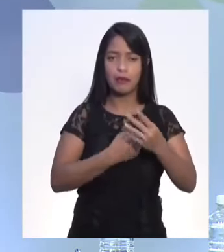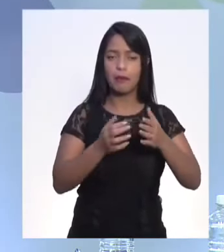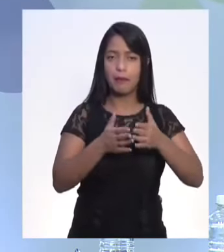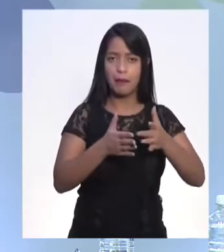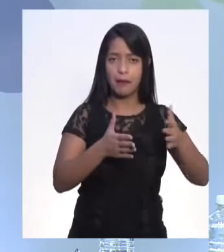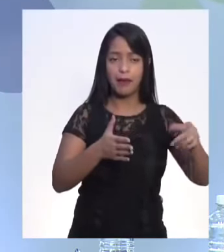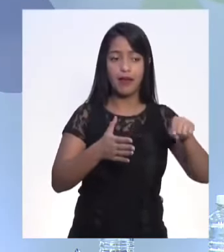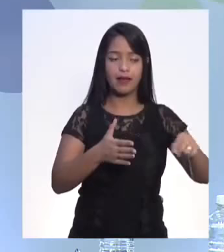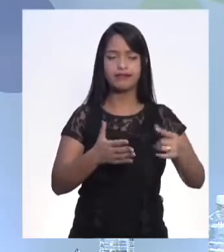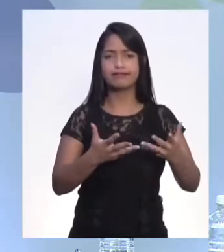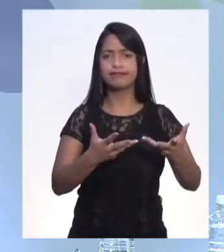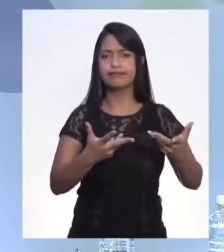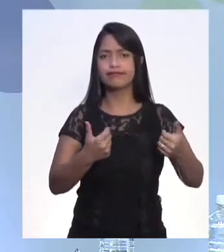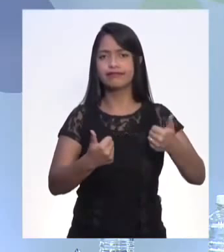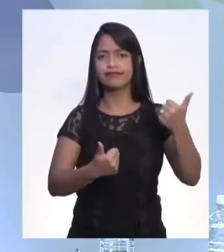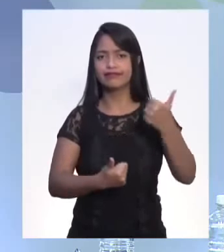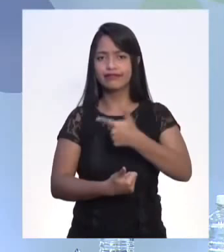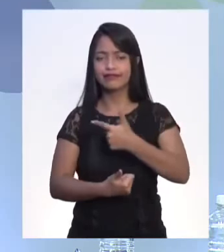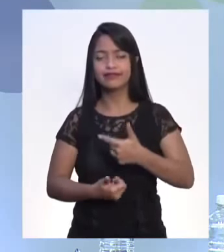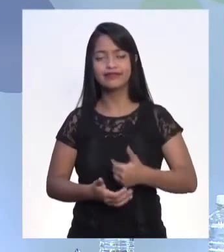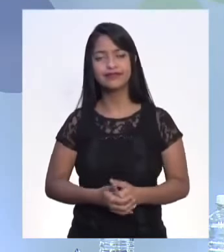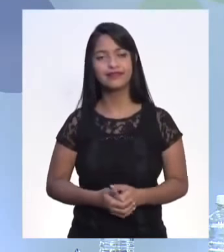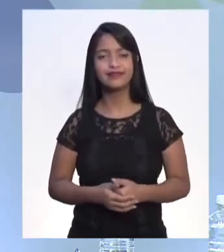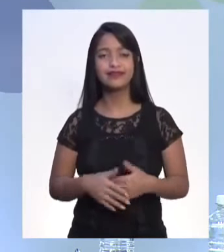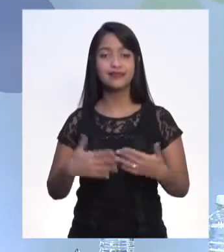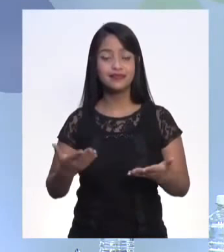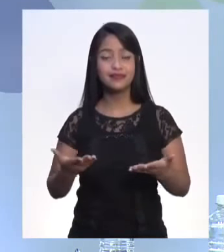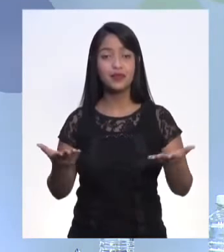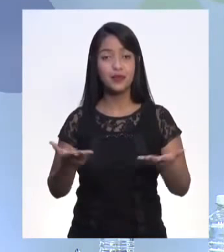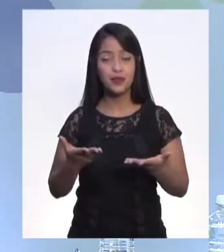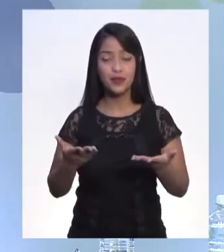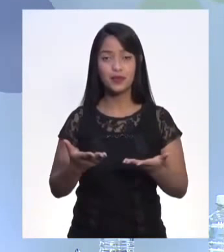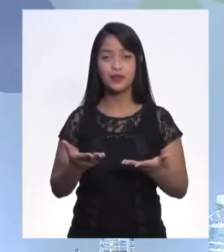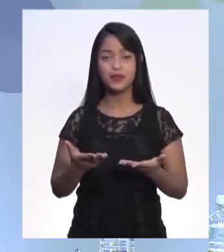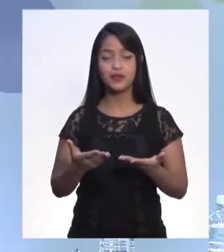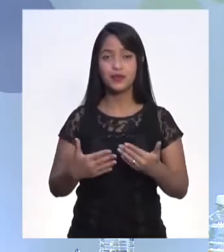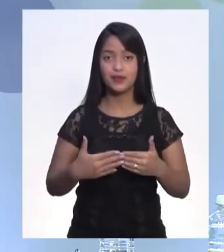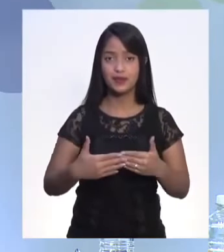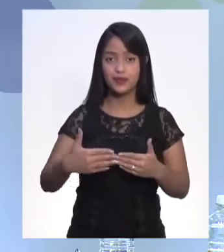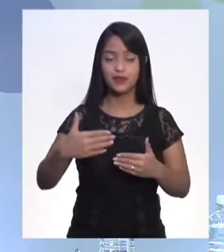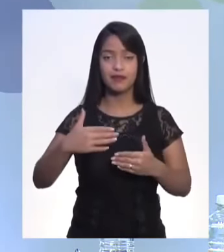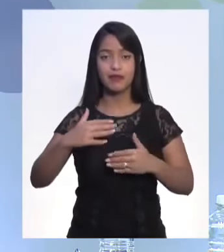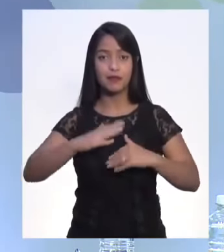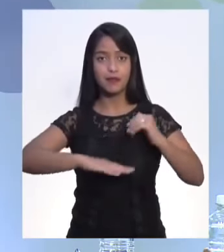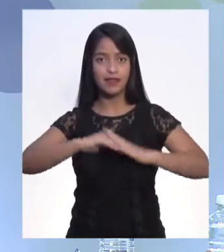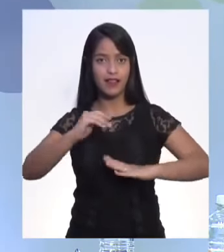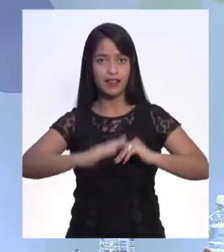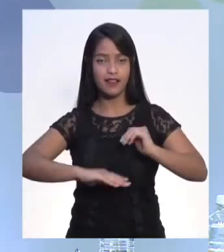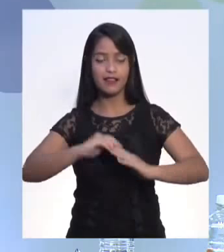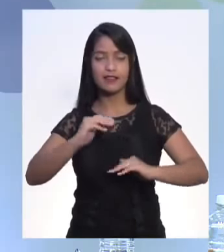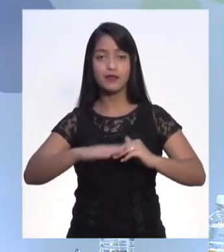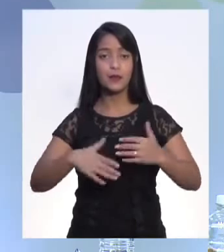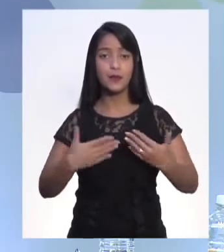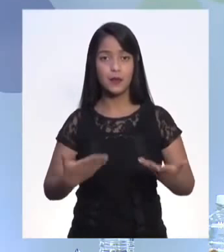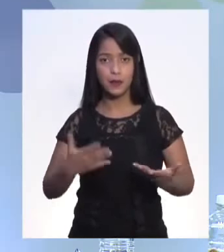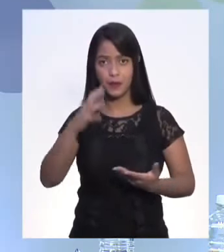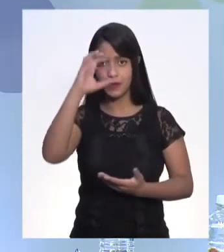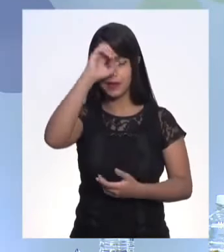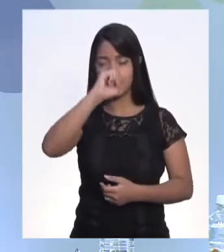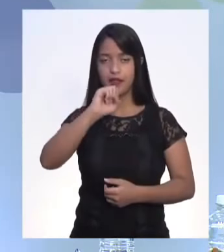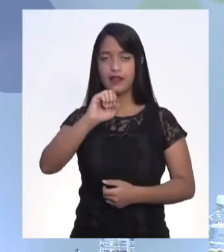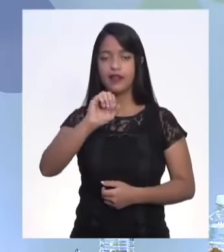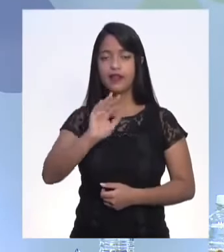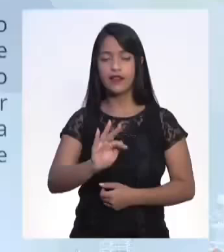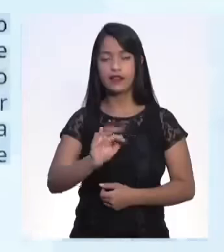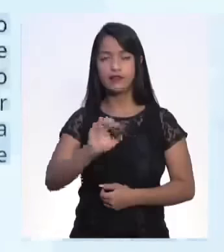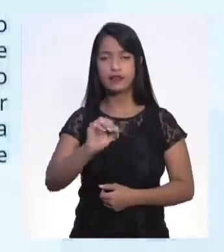a habilidade não é que a gente vai desenvolver hoje ou pretende a vai conduzir a aula sobre essa habilidade é f06